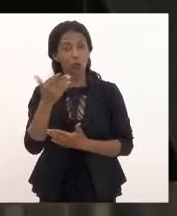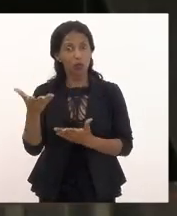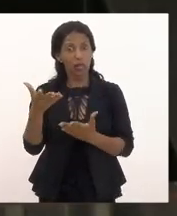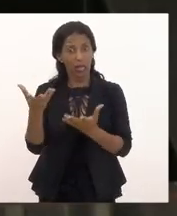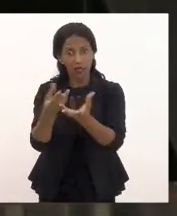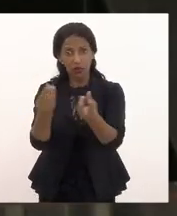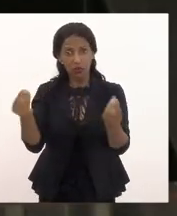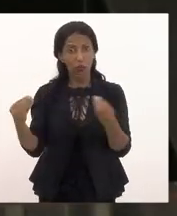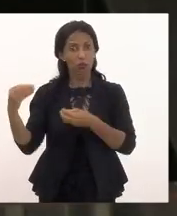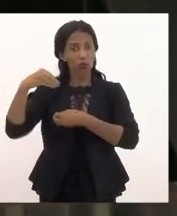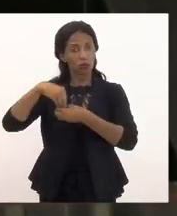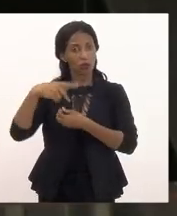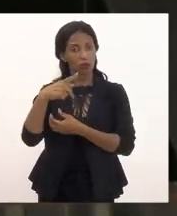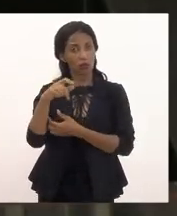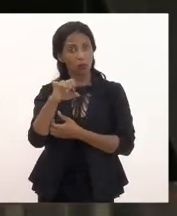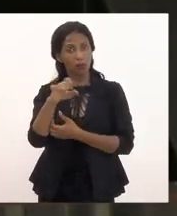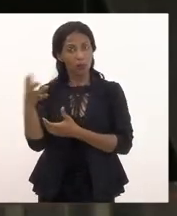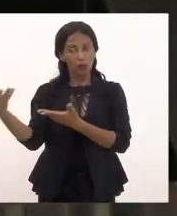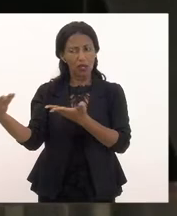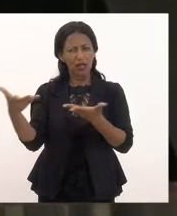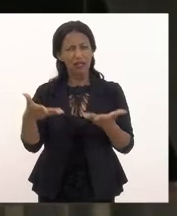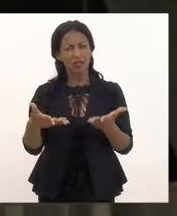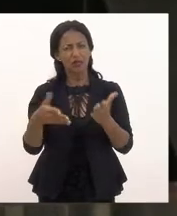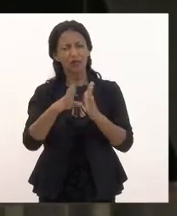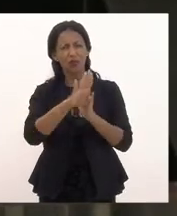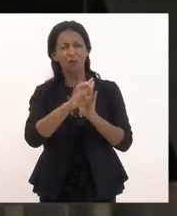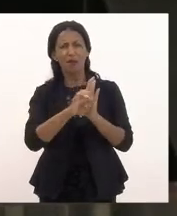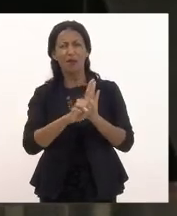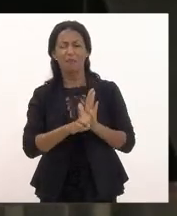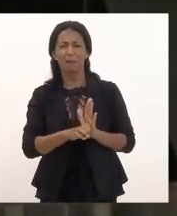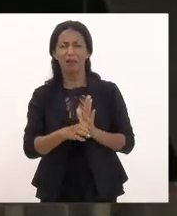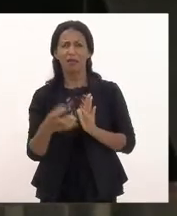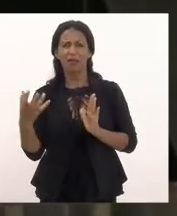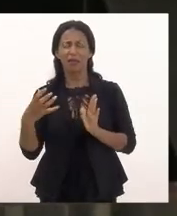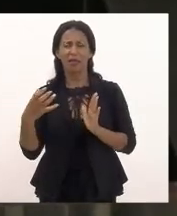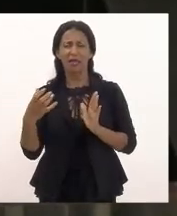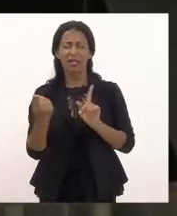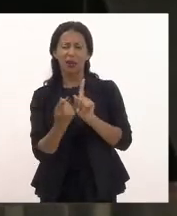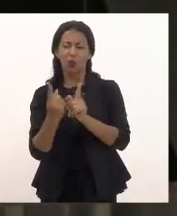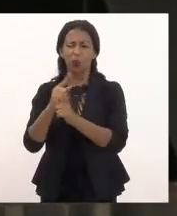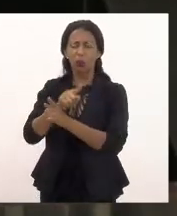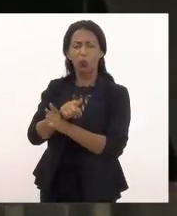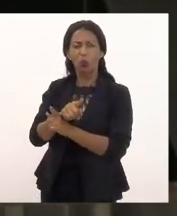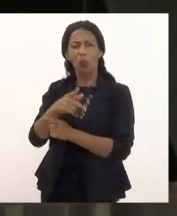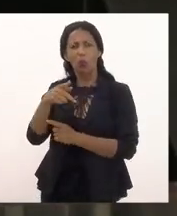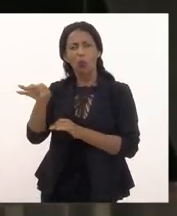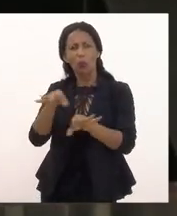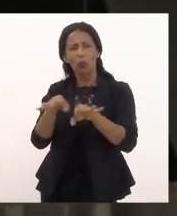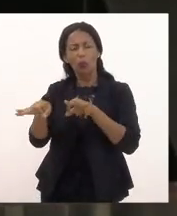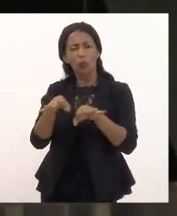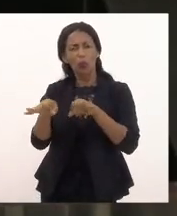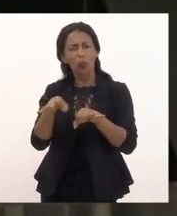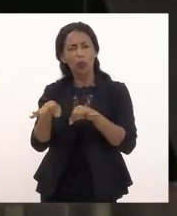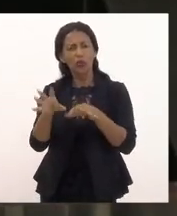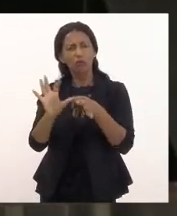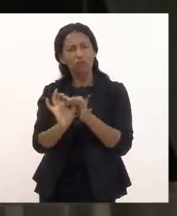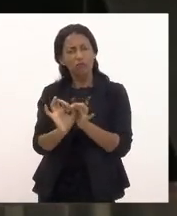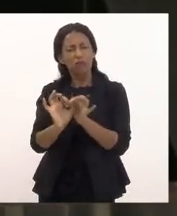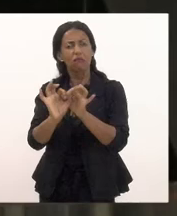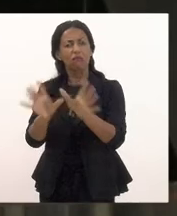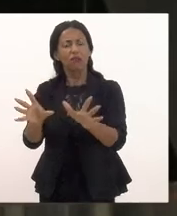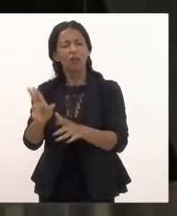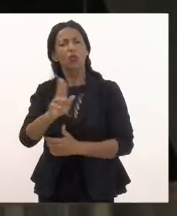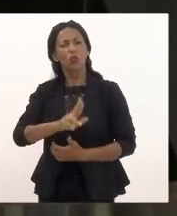deputado Pobel, eles vêm com a emenda tentando subverter o projeto e autorizar